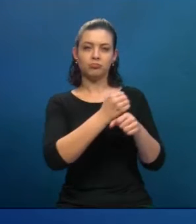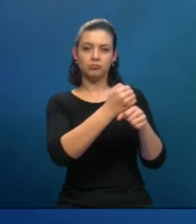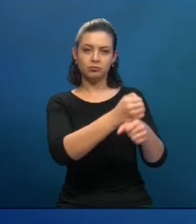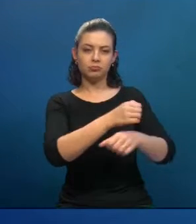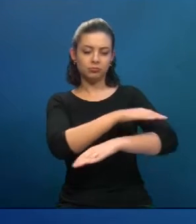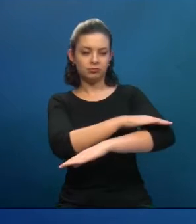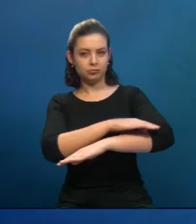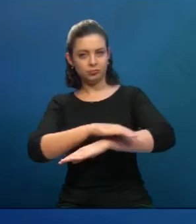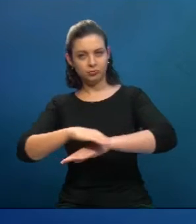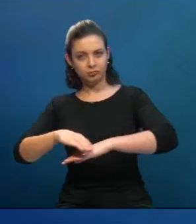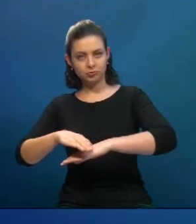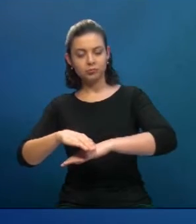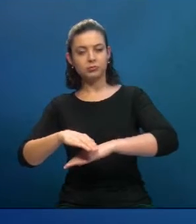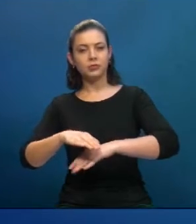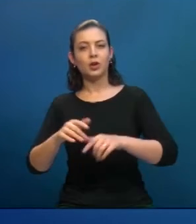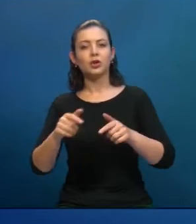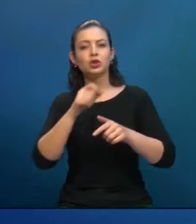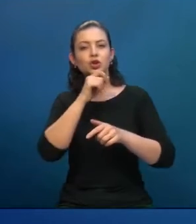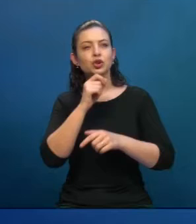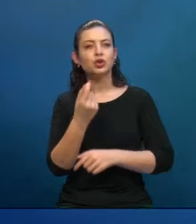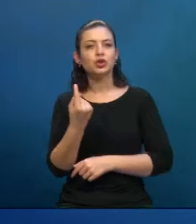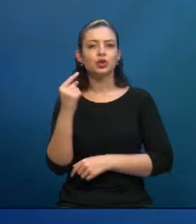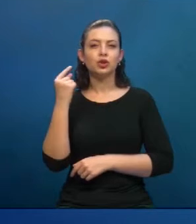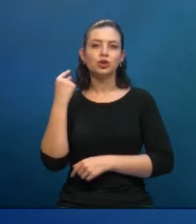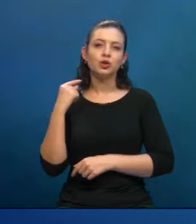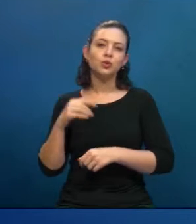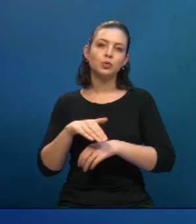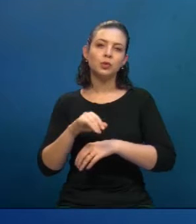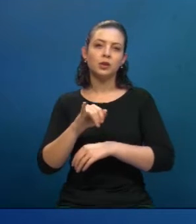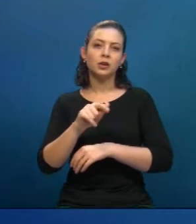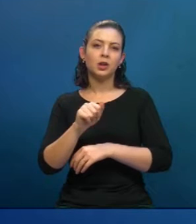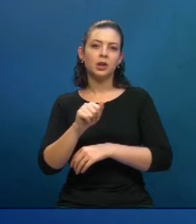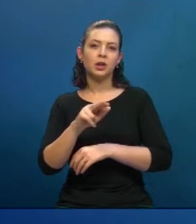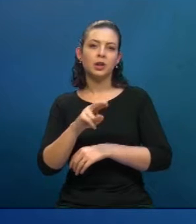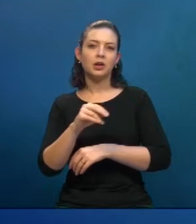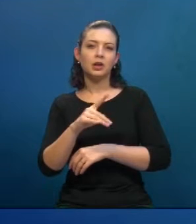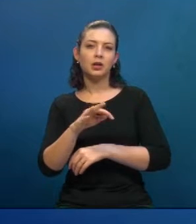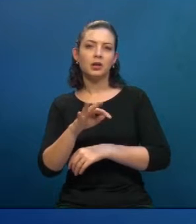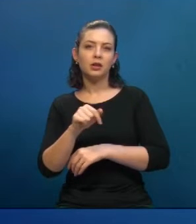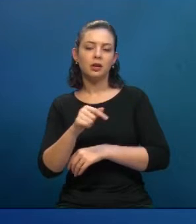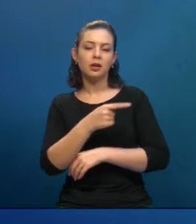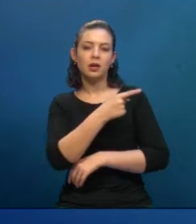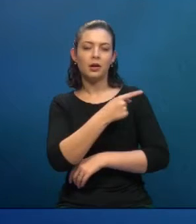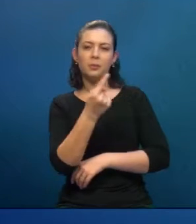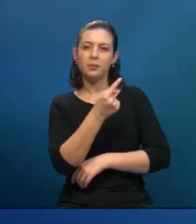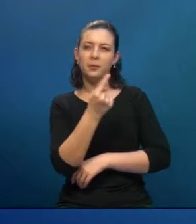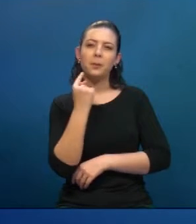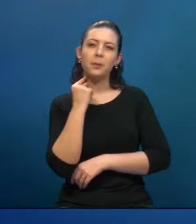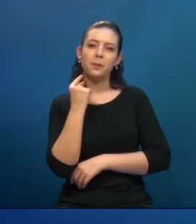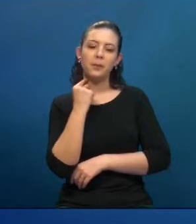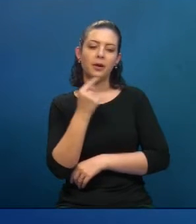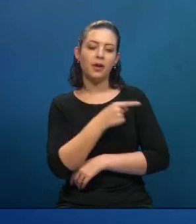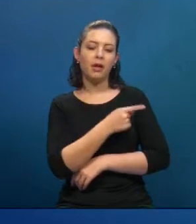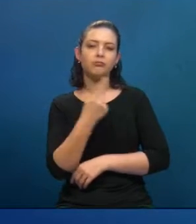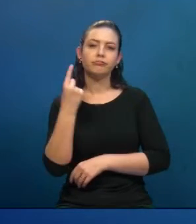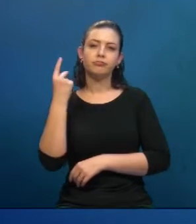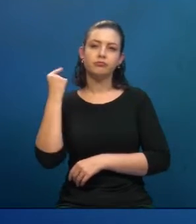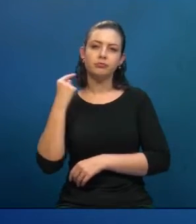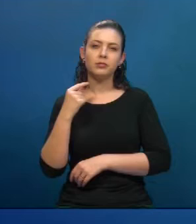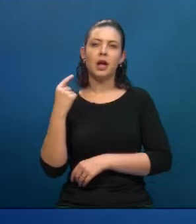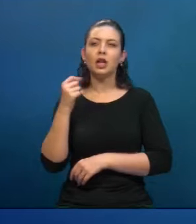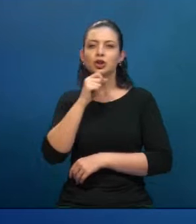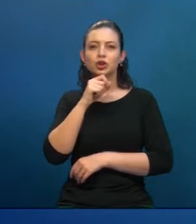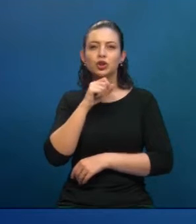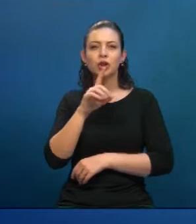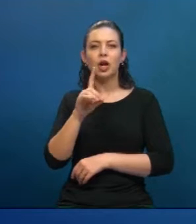pavimentação das antiga estrada de gastar ali no bairro primeiro de maio é da rodovia